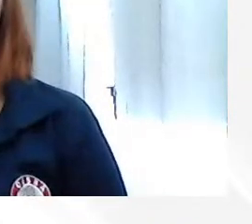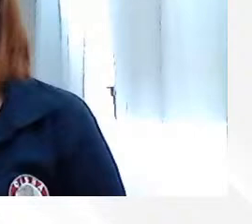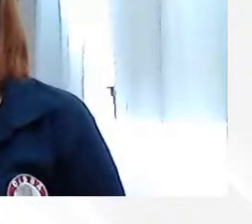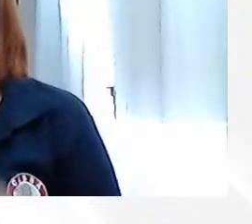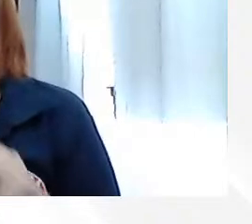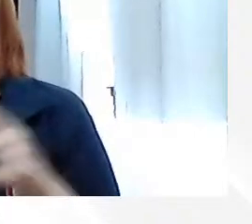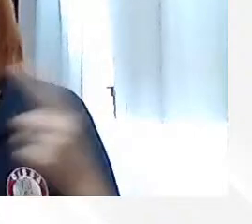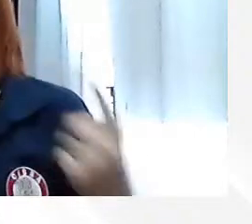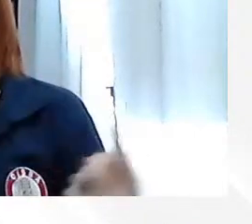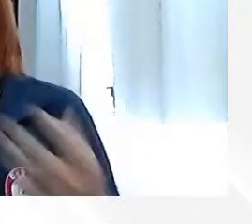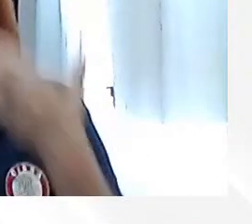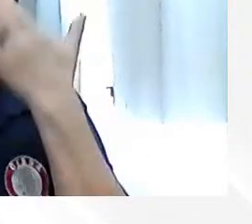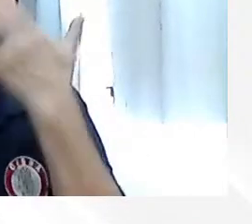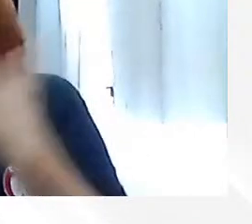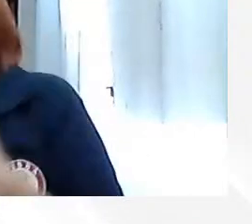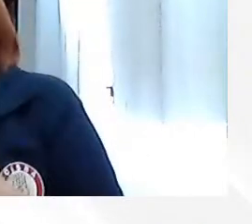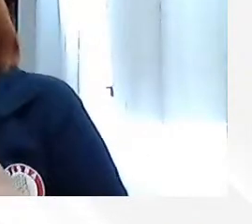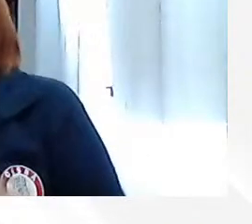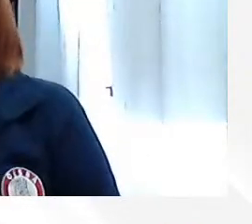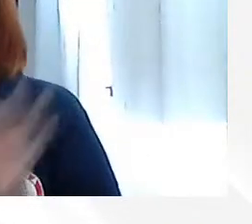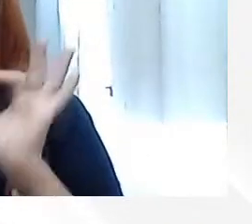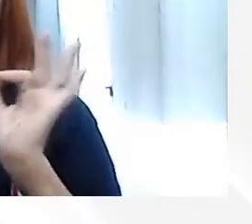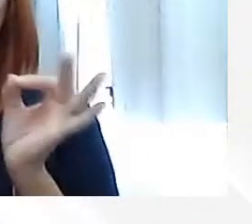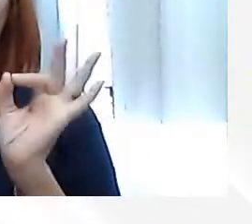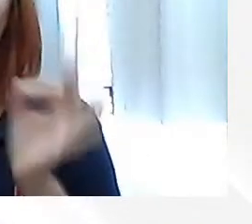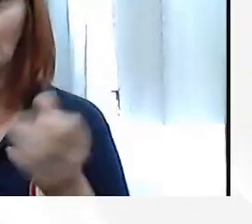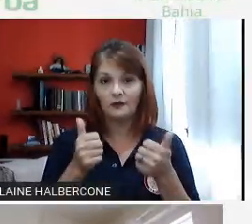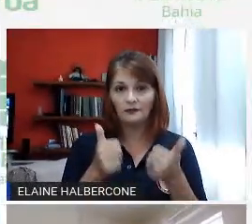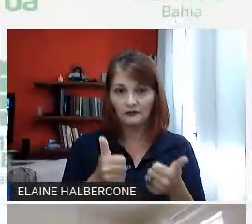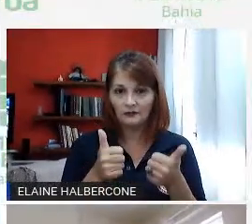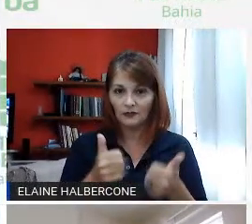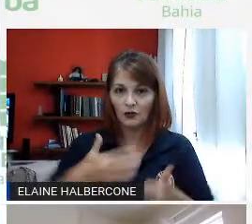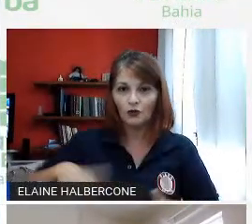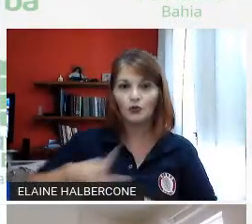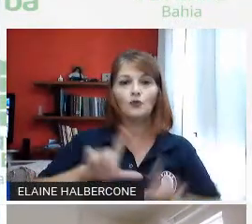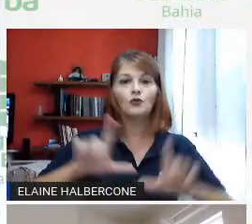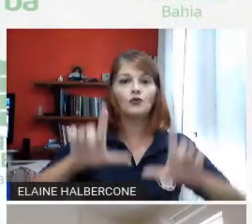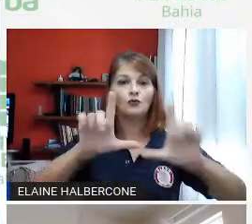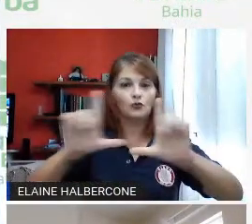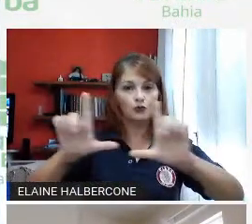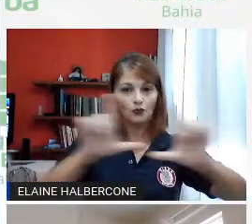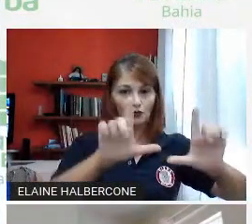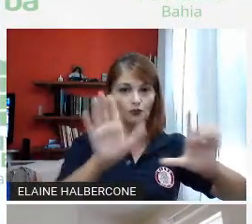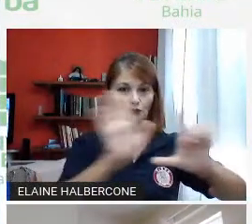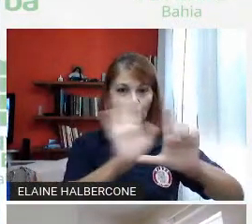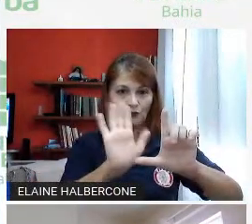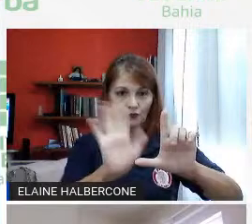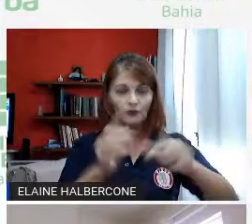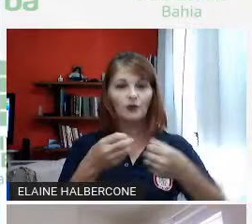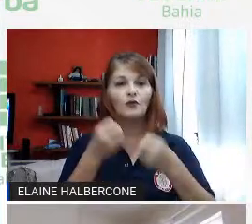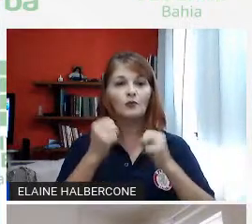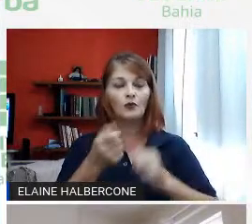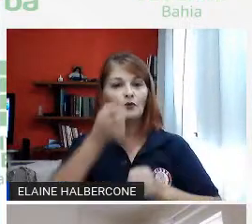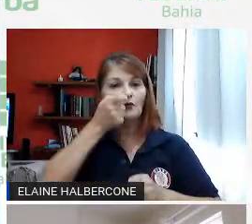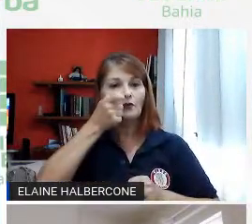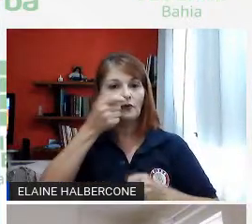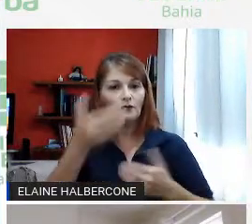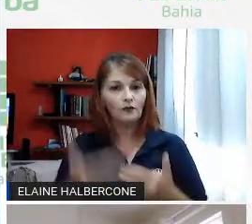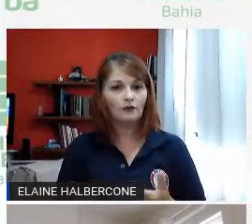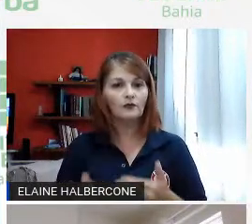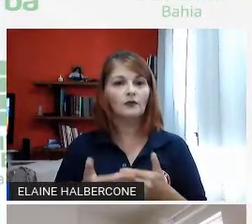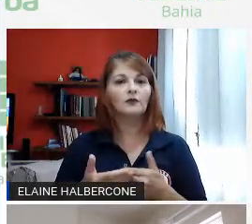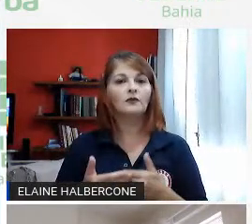Mas, graças a Deus, deu tudo certo. Todos os vídeos puderam ser vistos, né?